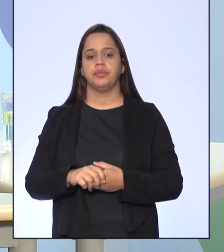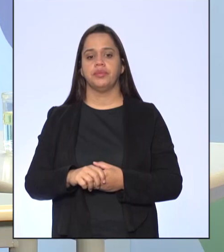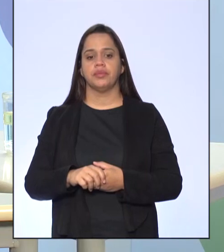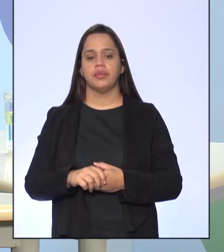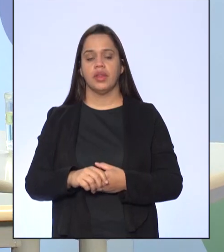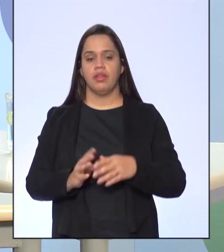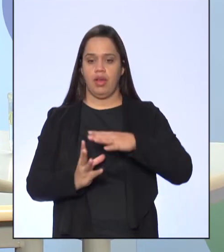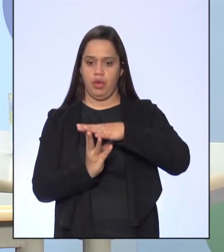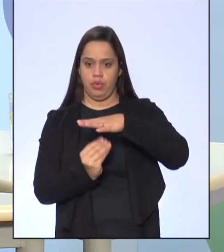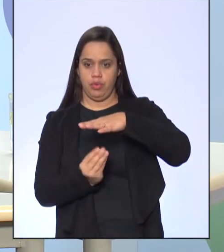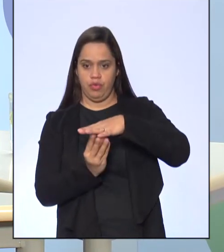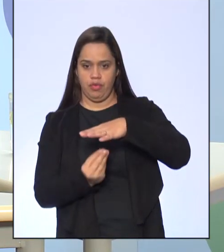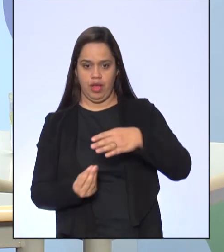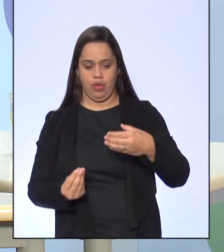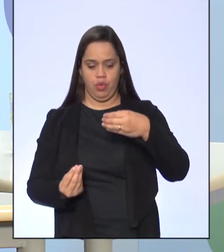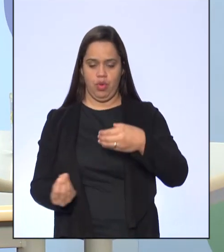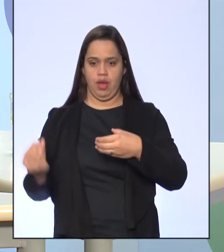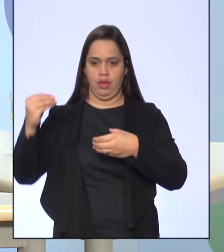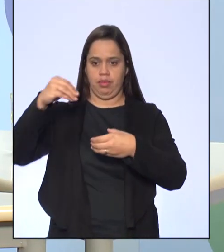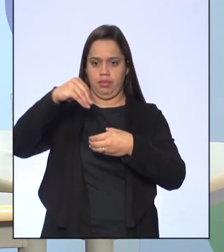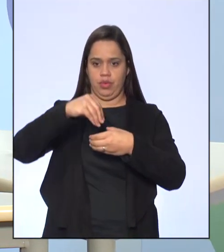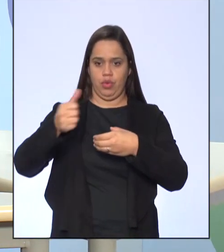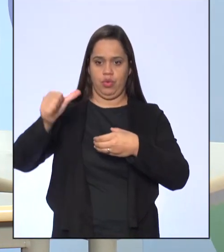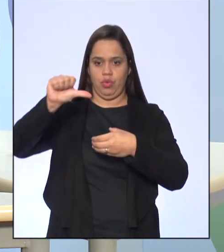E vai colocar no nosso filtro.